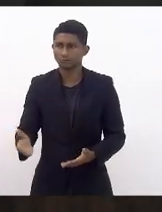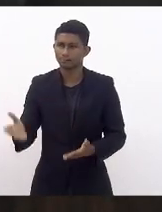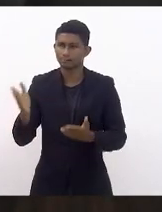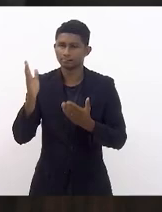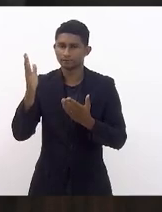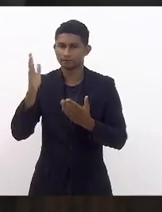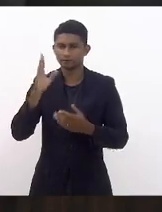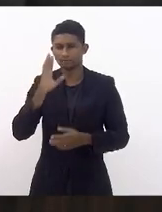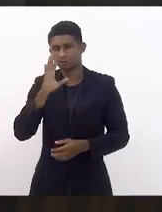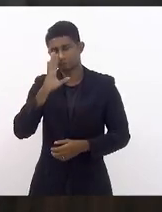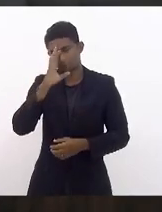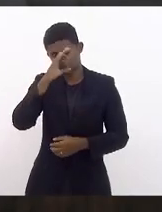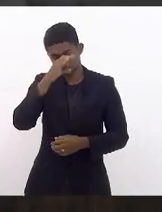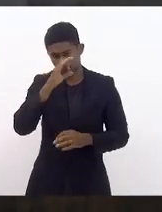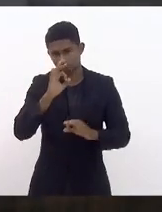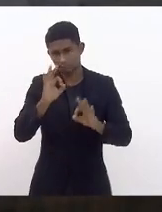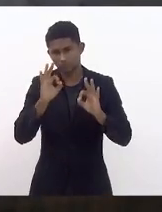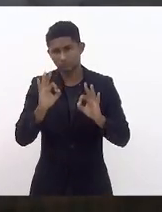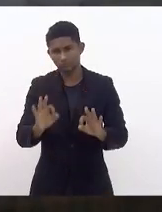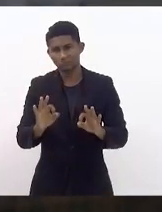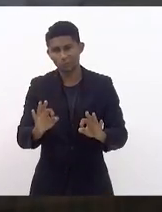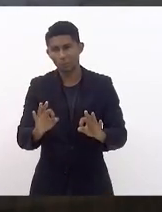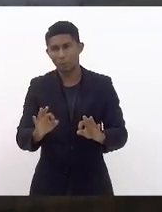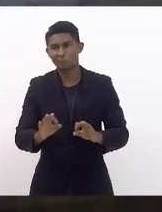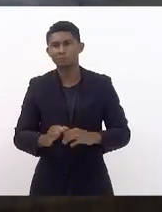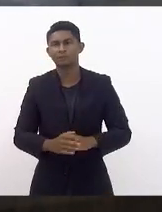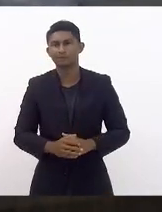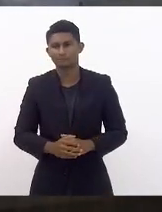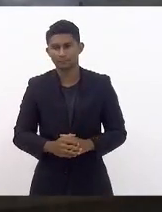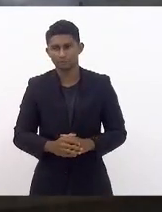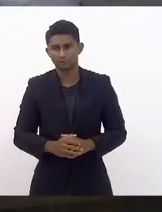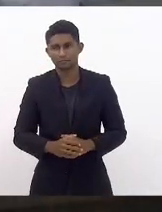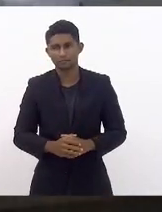és fiel, Senhor,